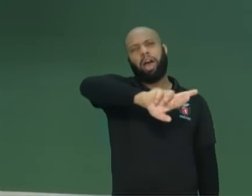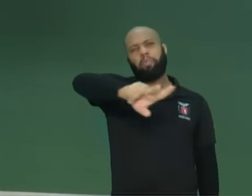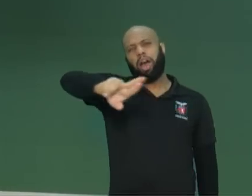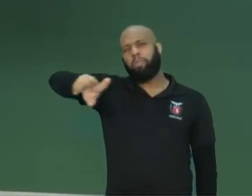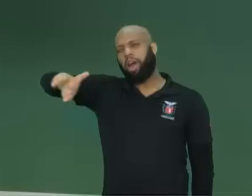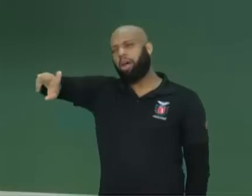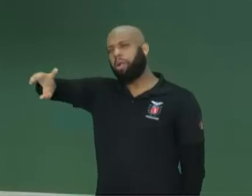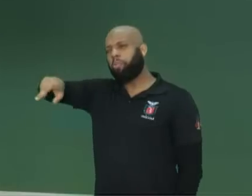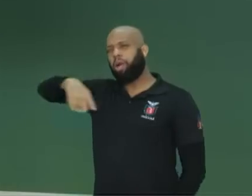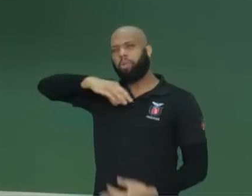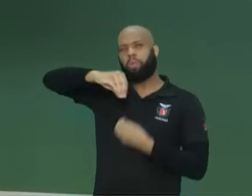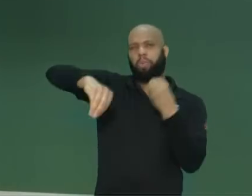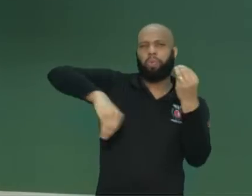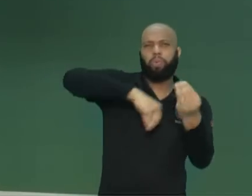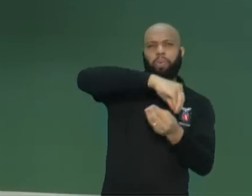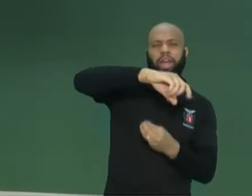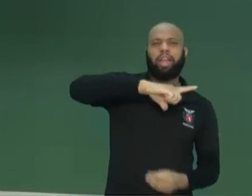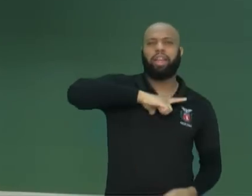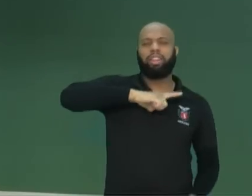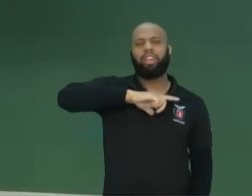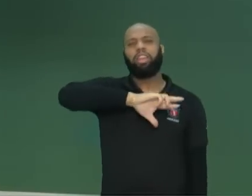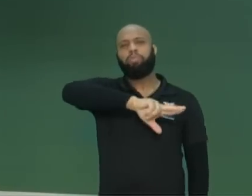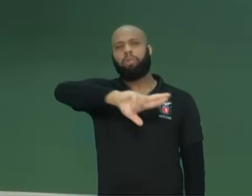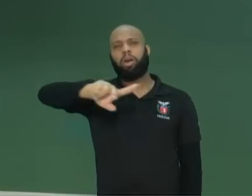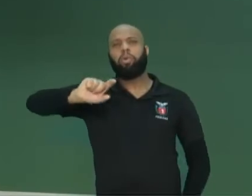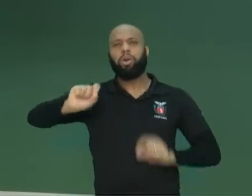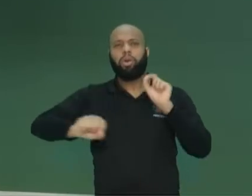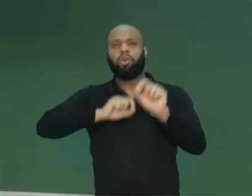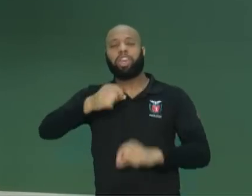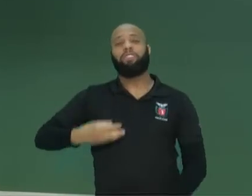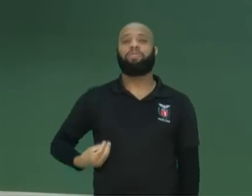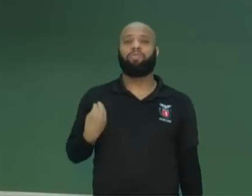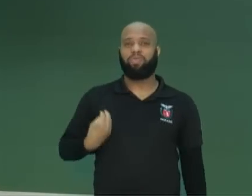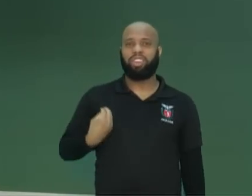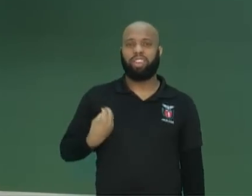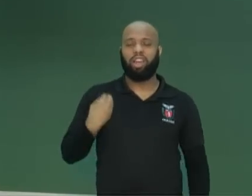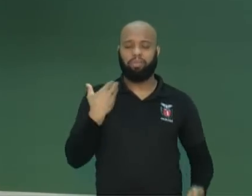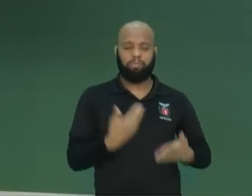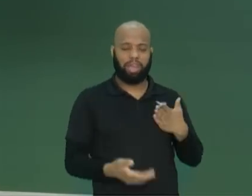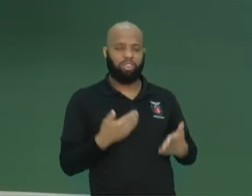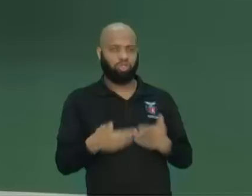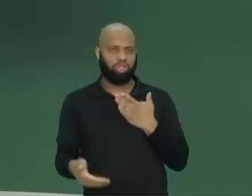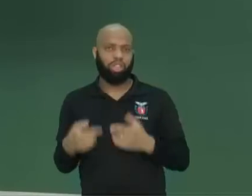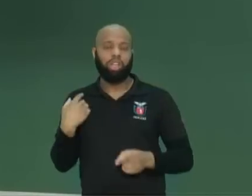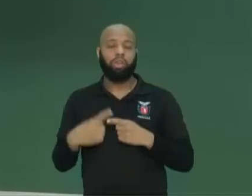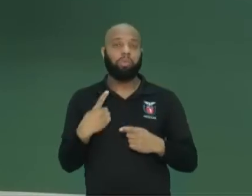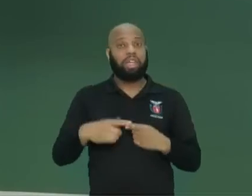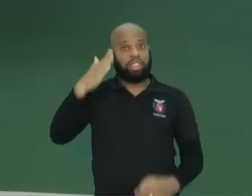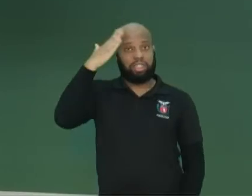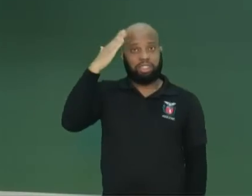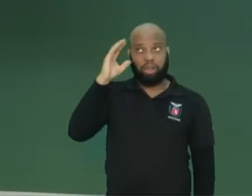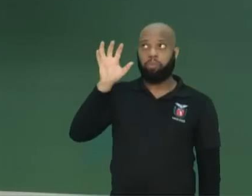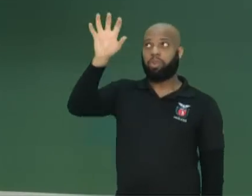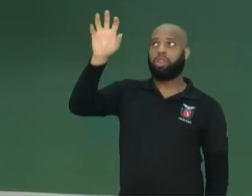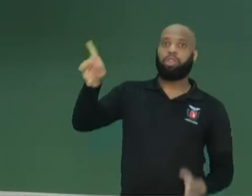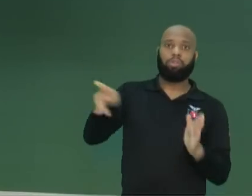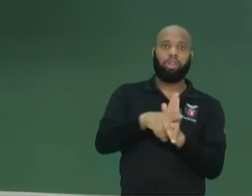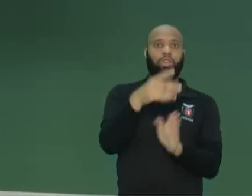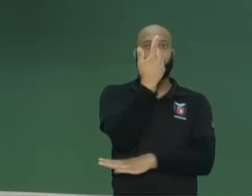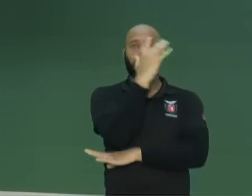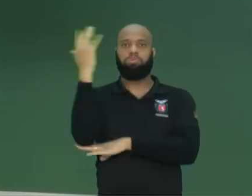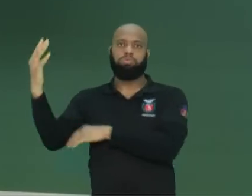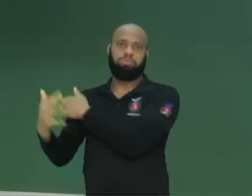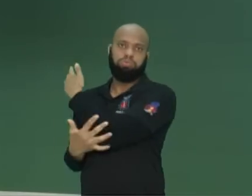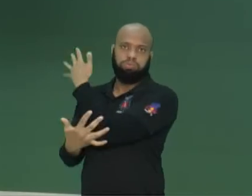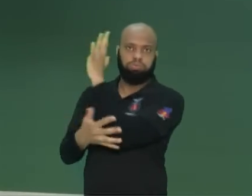é biodiversidade mesmo? É a variedade de vida. Nós sabemos que a região da floresta